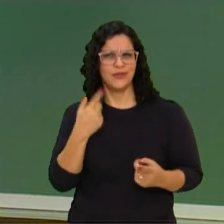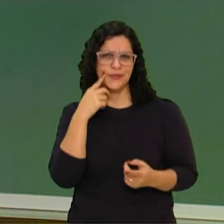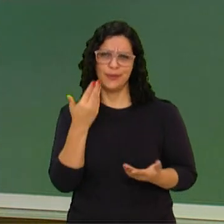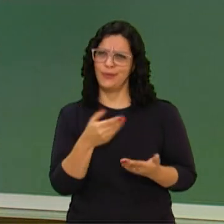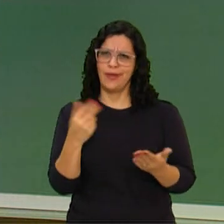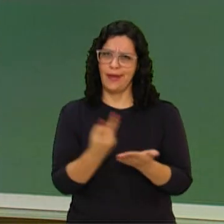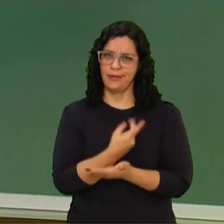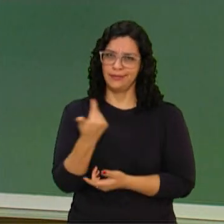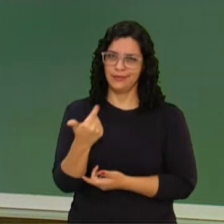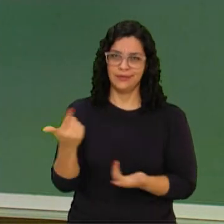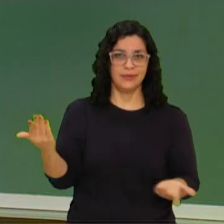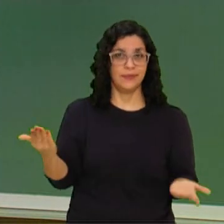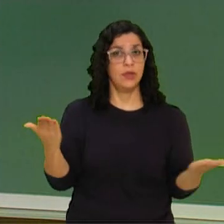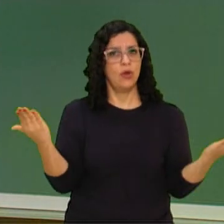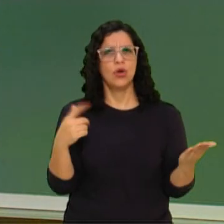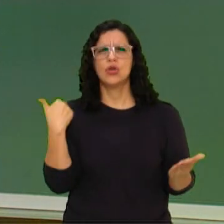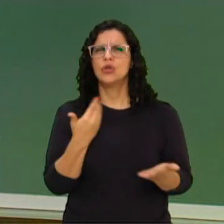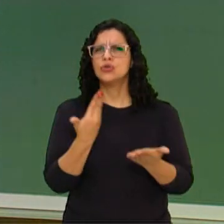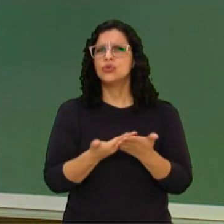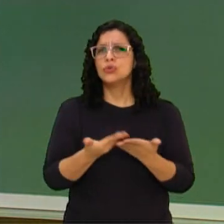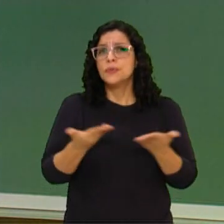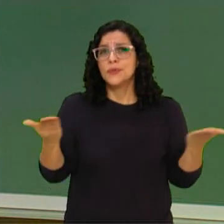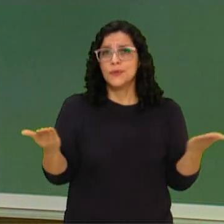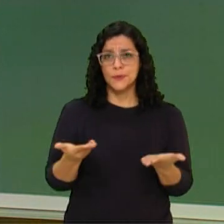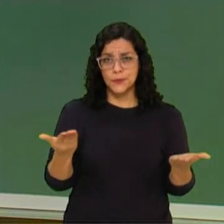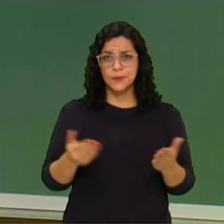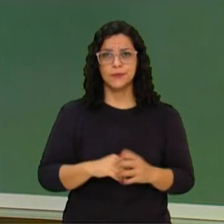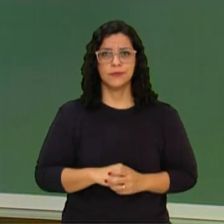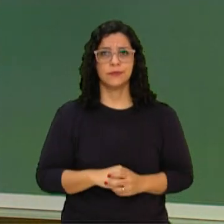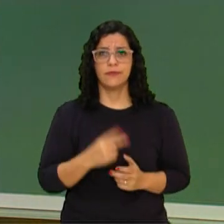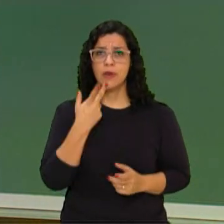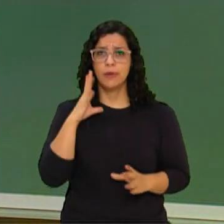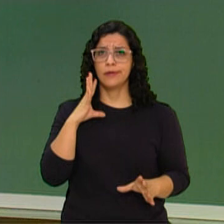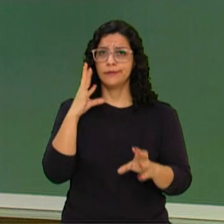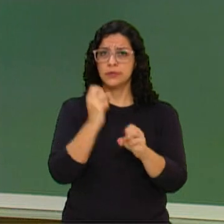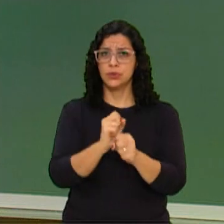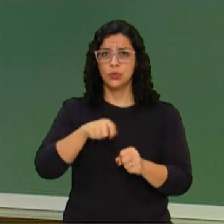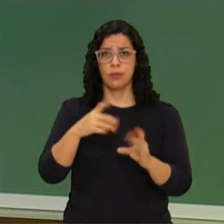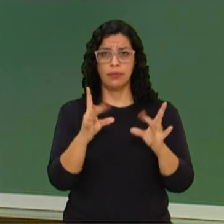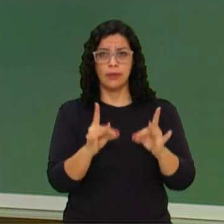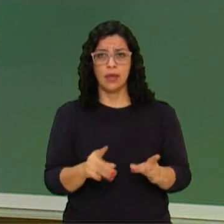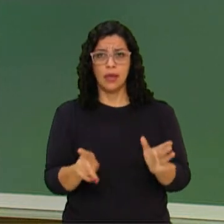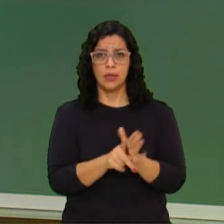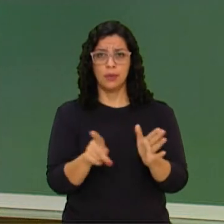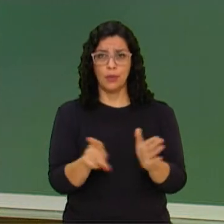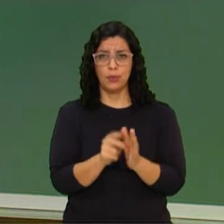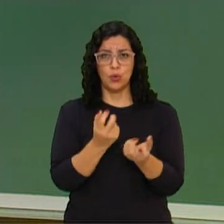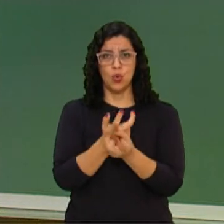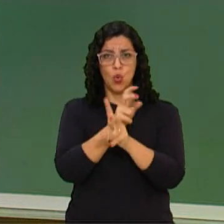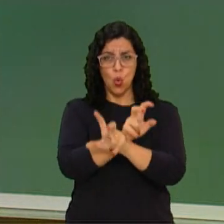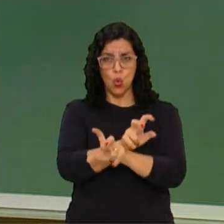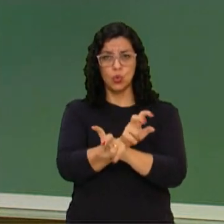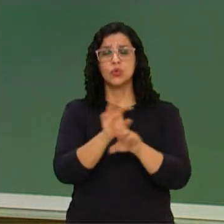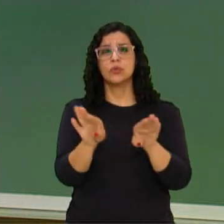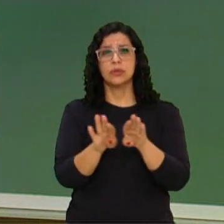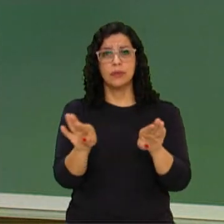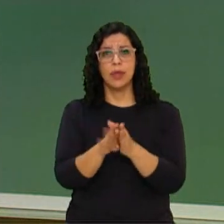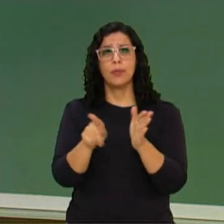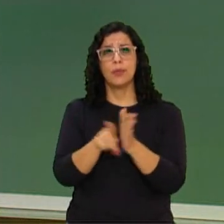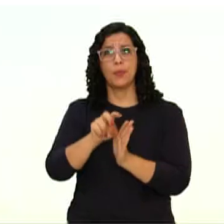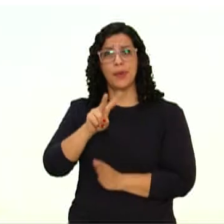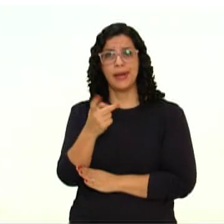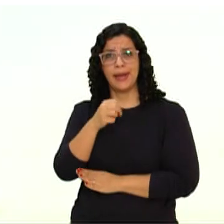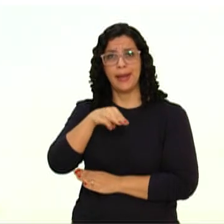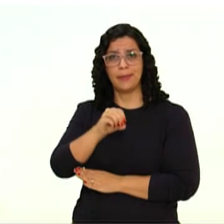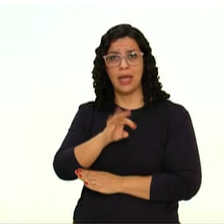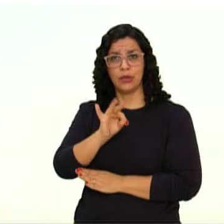tem erro essa, né? Gente, o que nós vimos nessa aula de hoje? Revimos detalhes sobre os tecidos conjuntivo ósseo e o